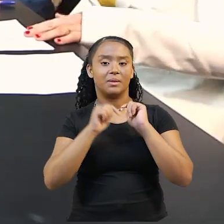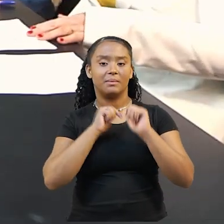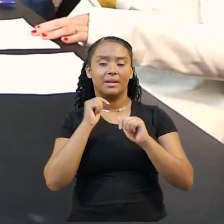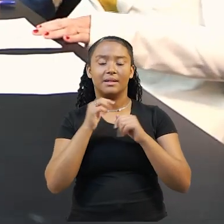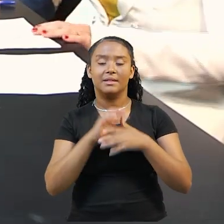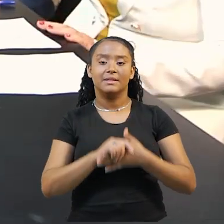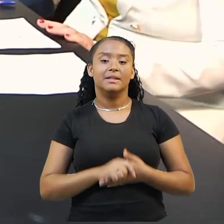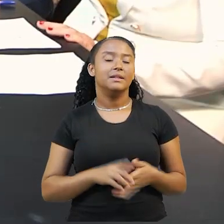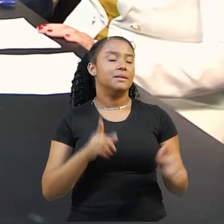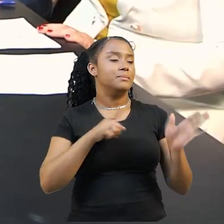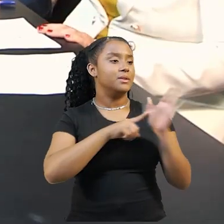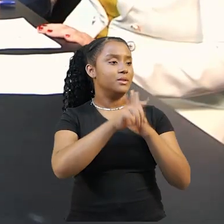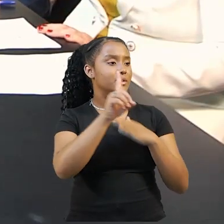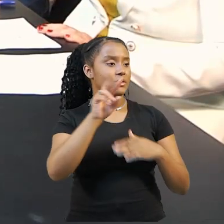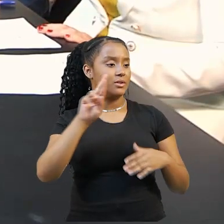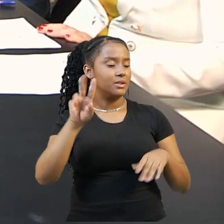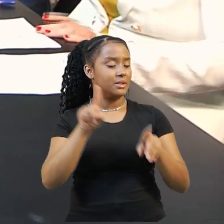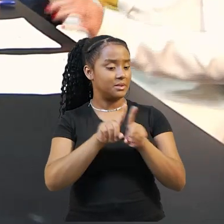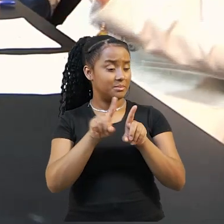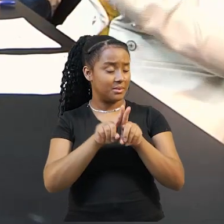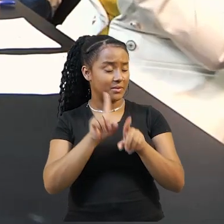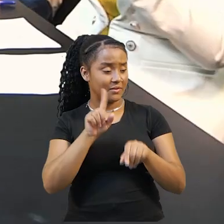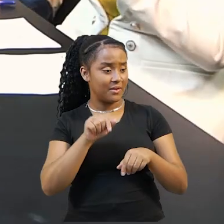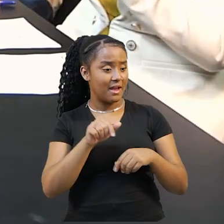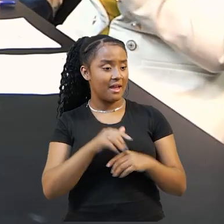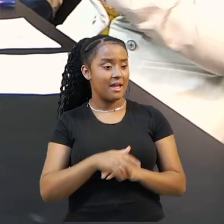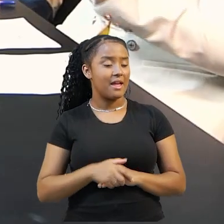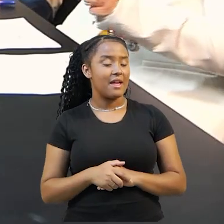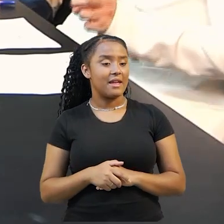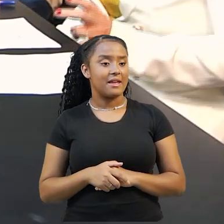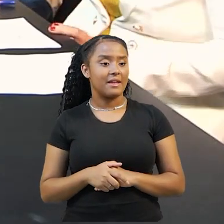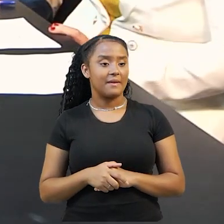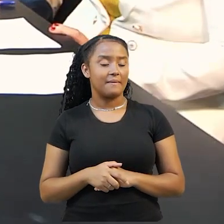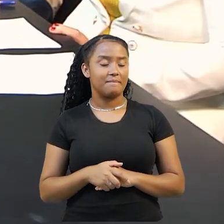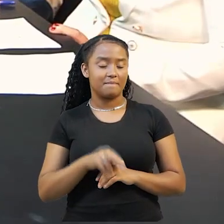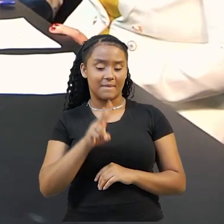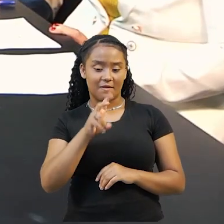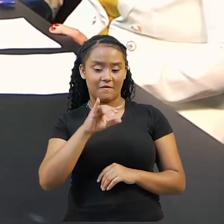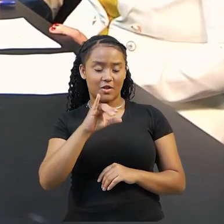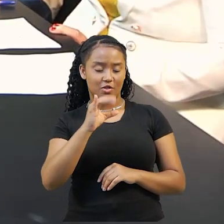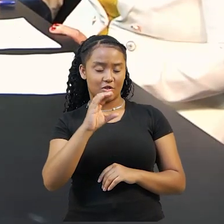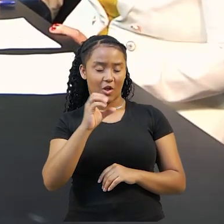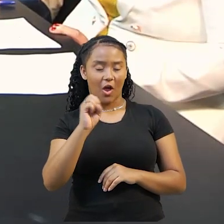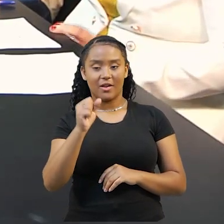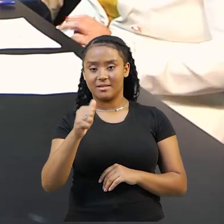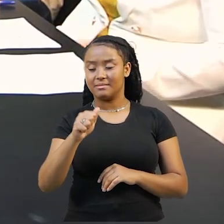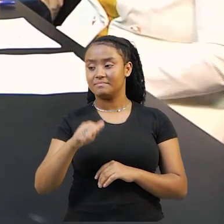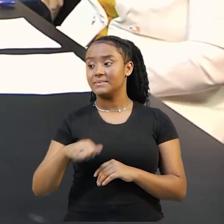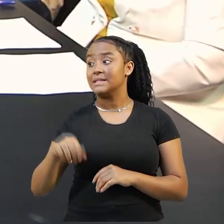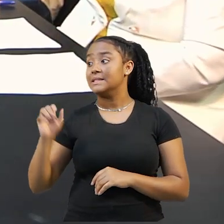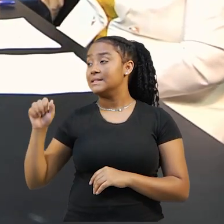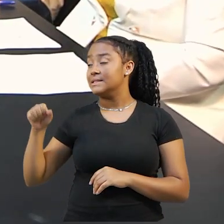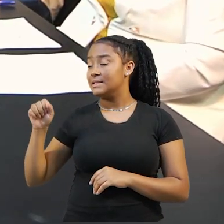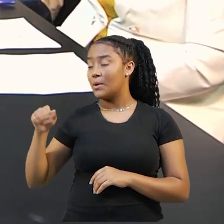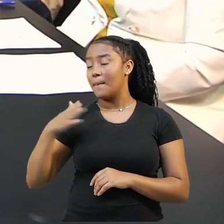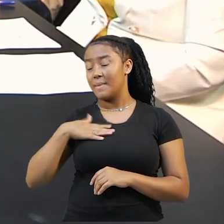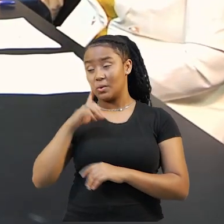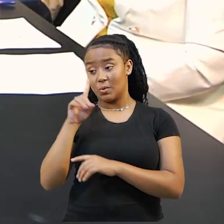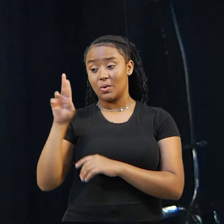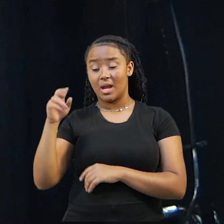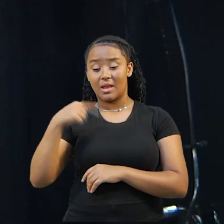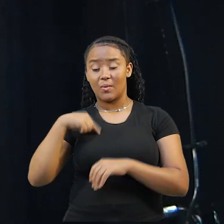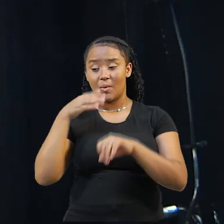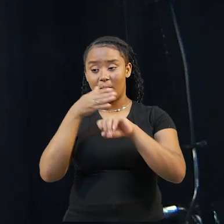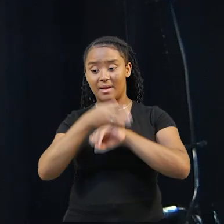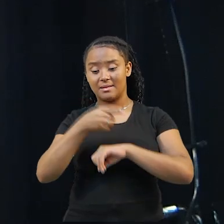Catarina? Foi também na Universidade Federal de Viçosa. Você fez um doutorado de sanduíche, não é isso? Isso, o meu doutorado. Aí eu já tinha passado aqui na